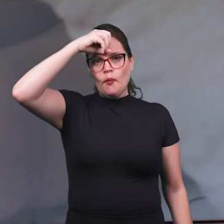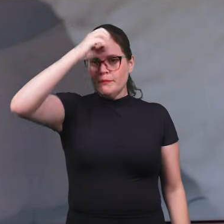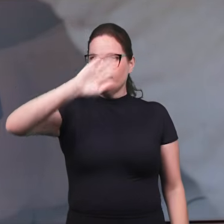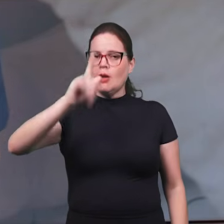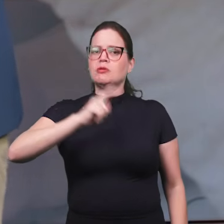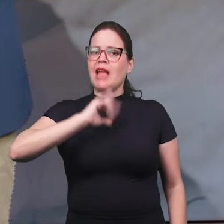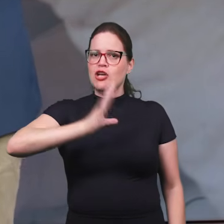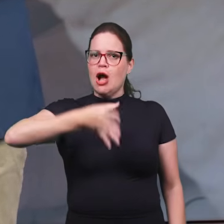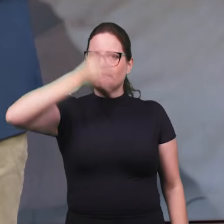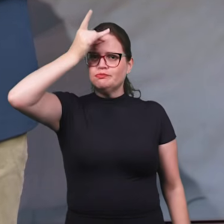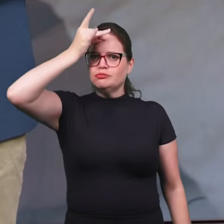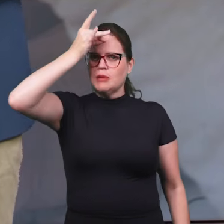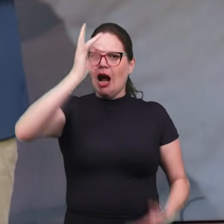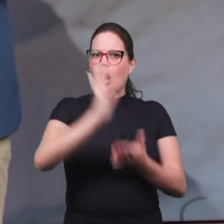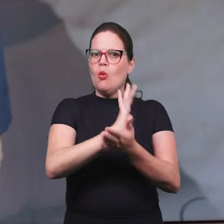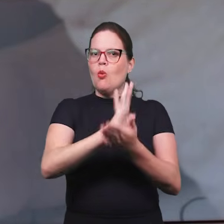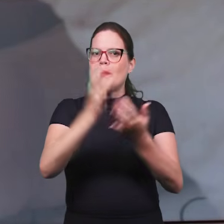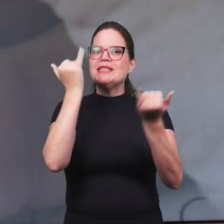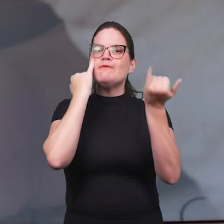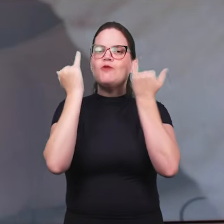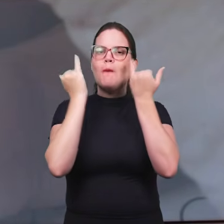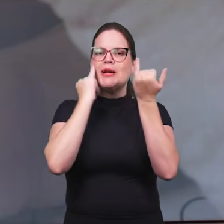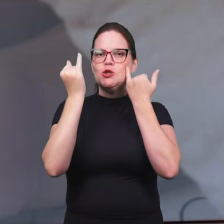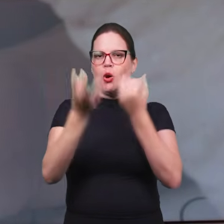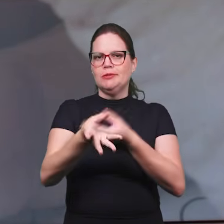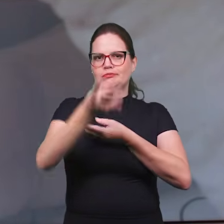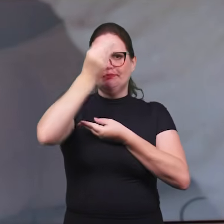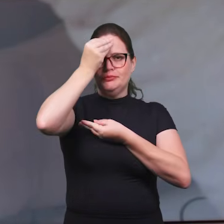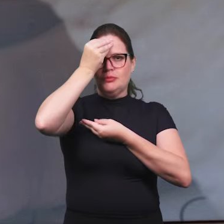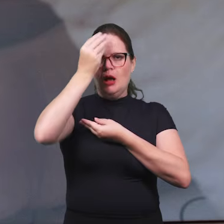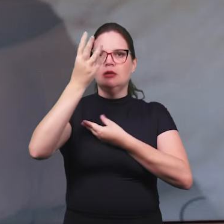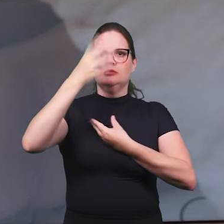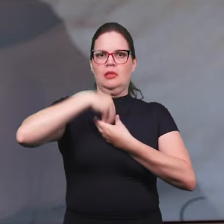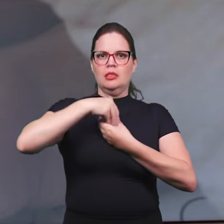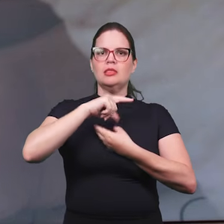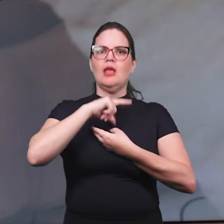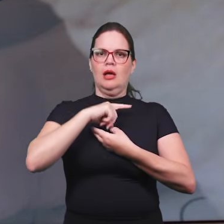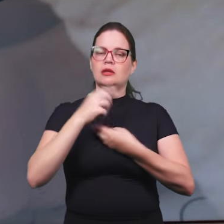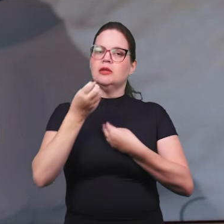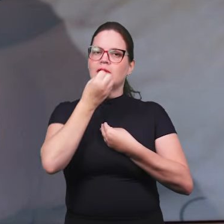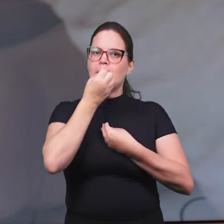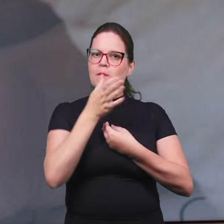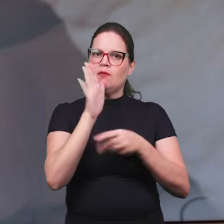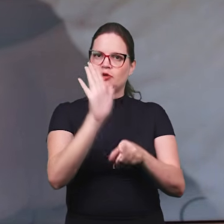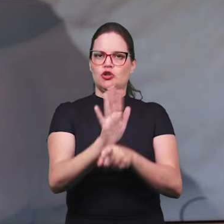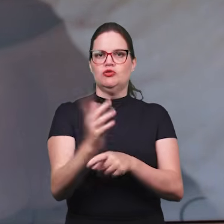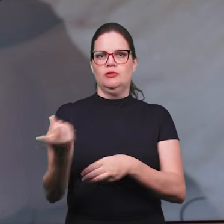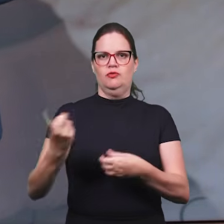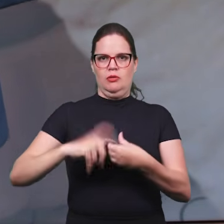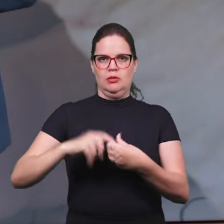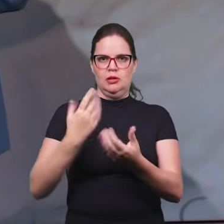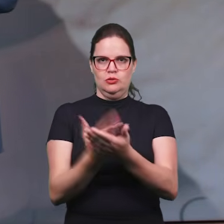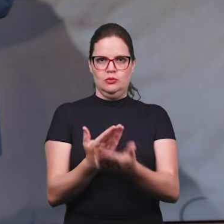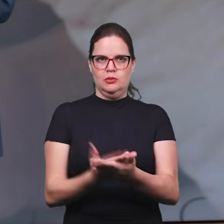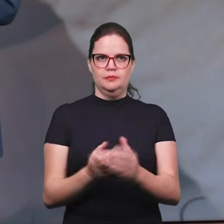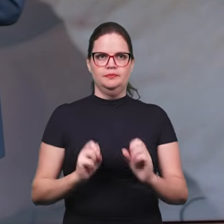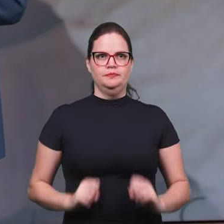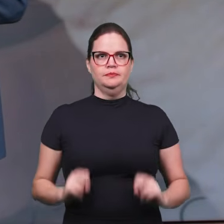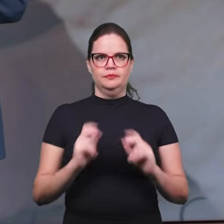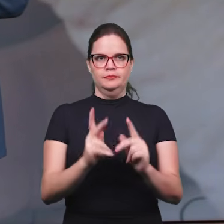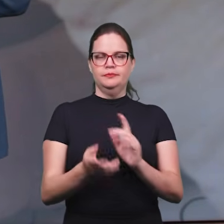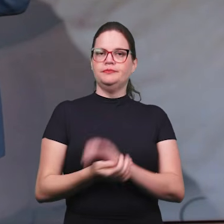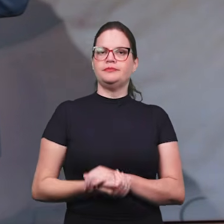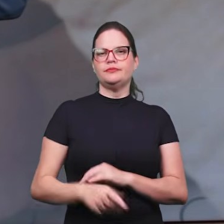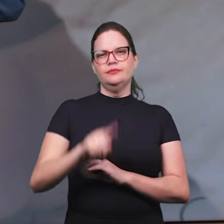zero, você já tem uma bagagem de estudos. E isso vai facilitar e muito a sua retomada. Tudo bem? Então vamos